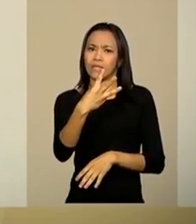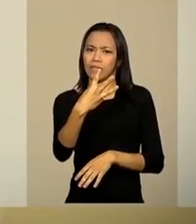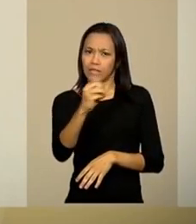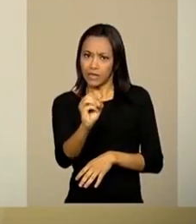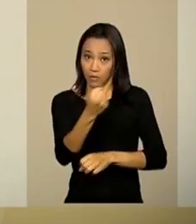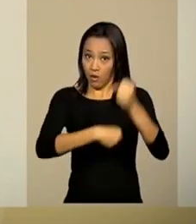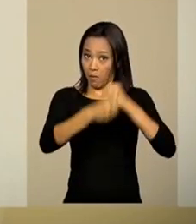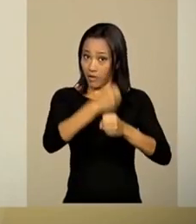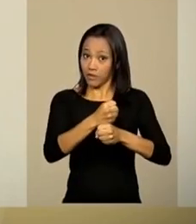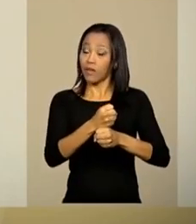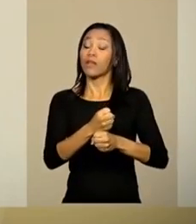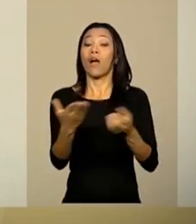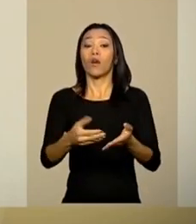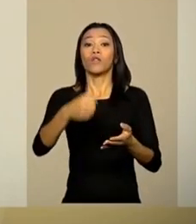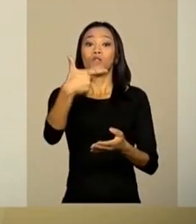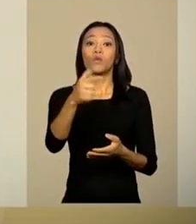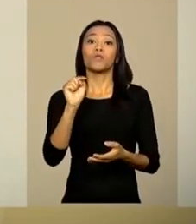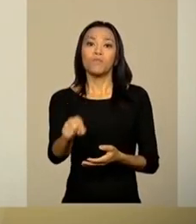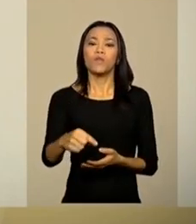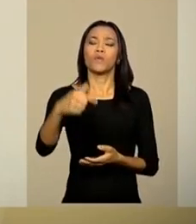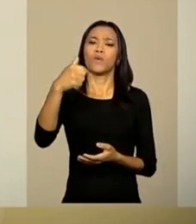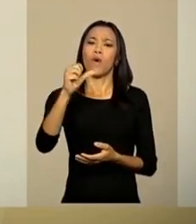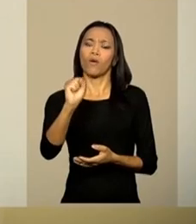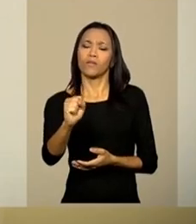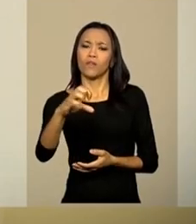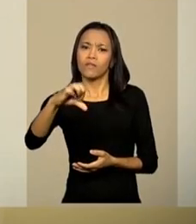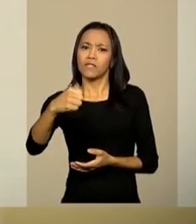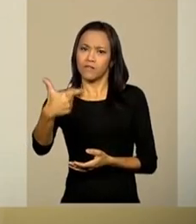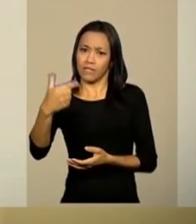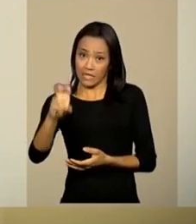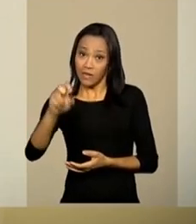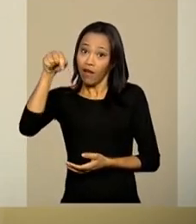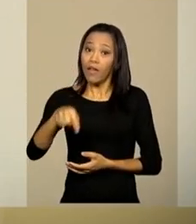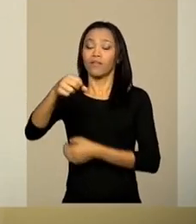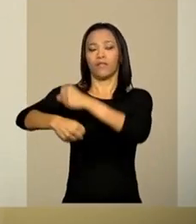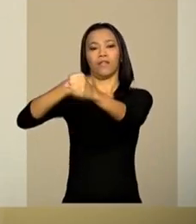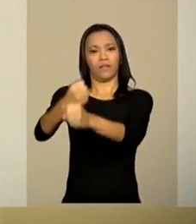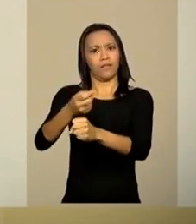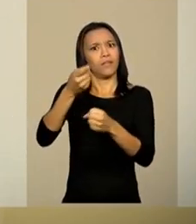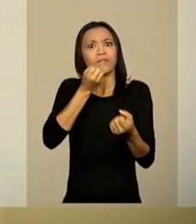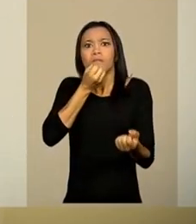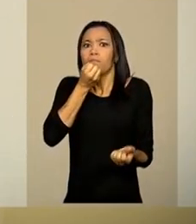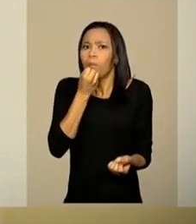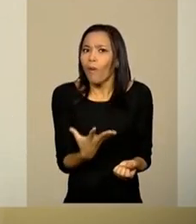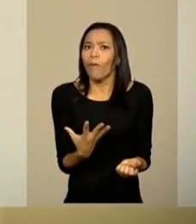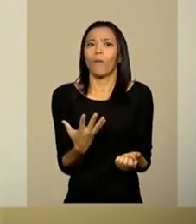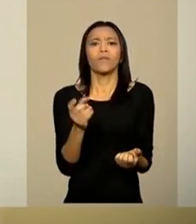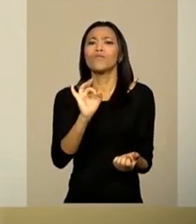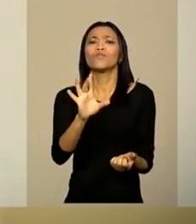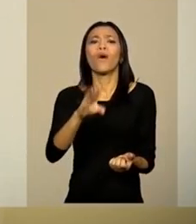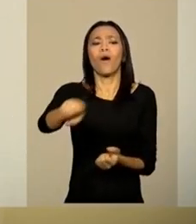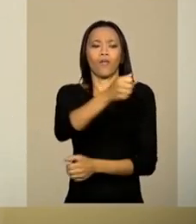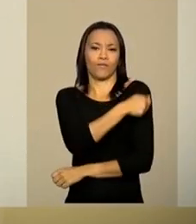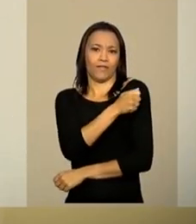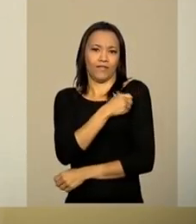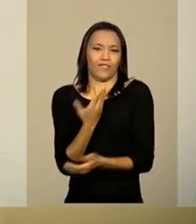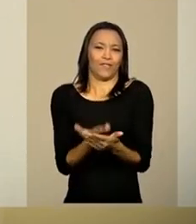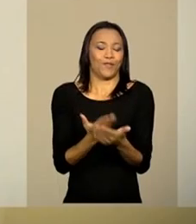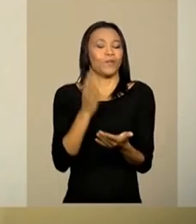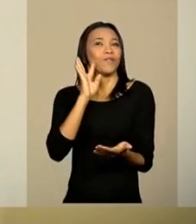passado para 2925 neste ano. Isso é muito bom, não só para os estudantes que